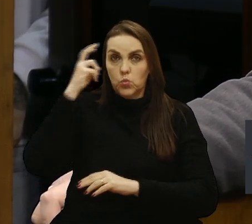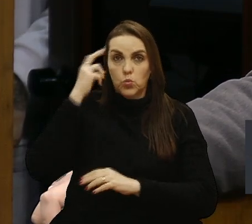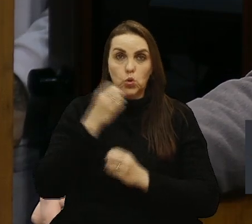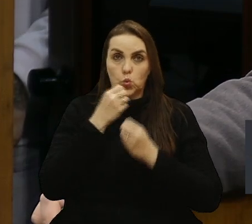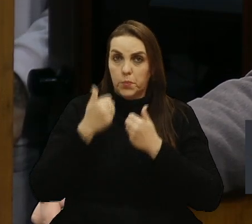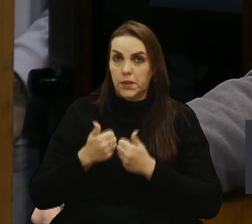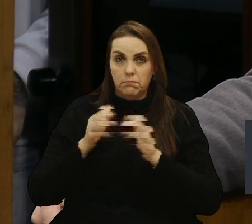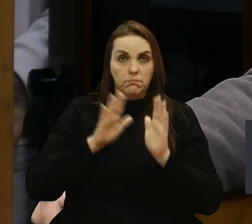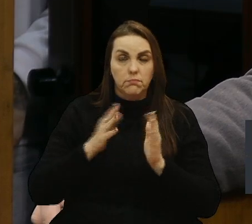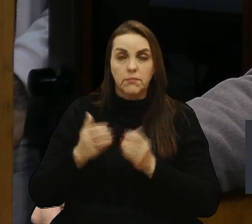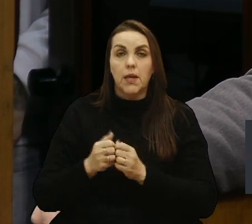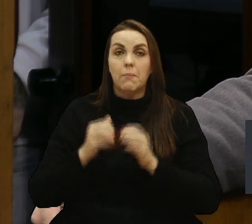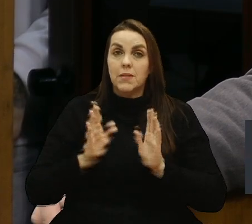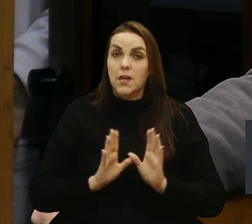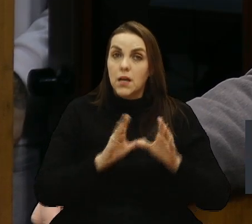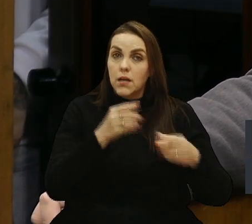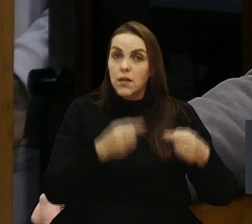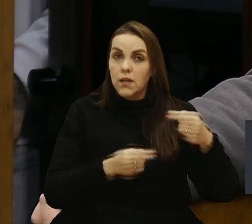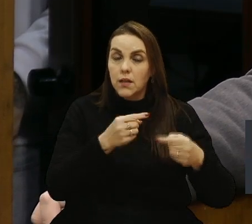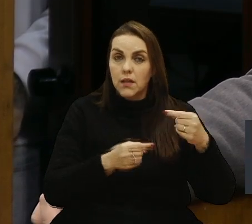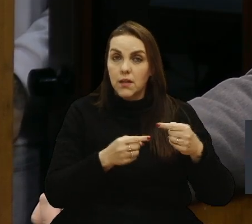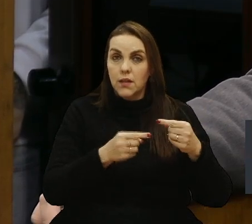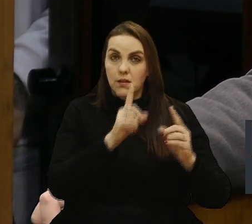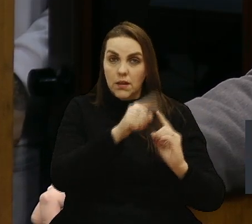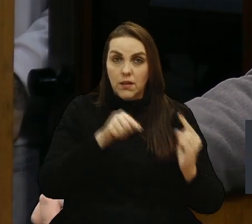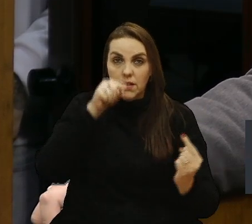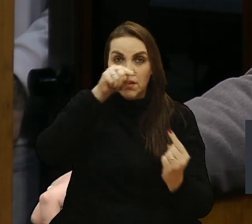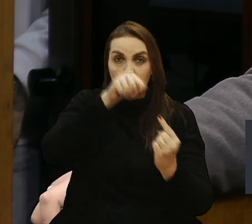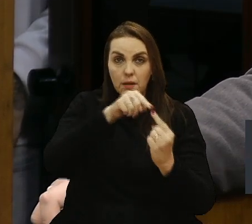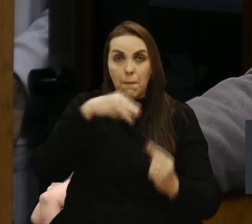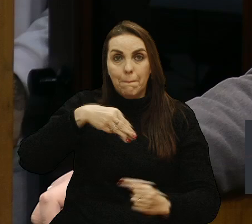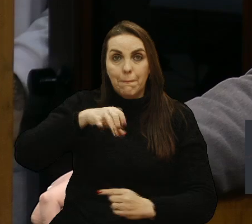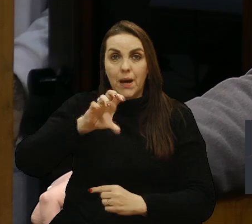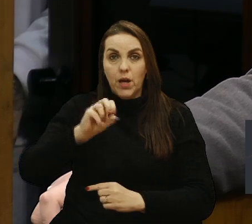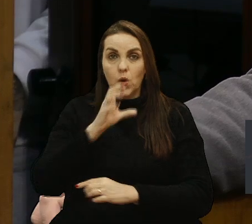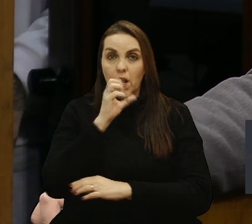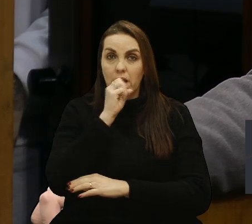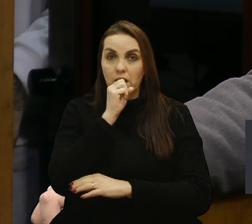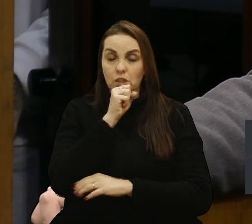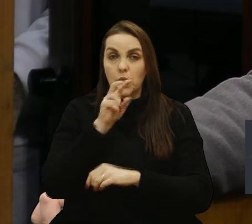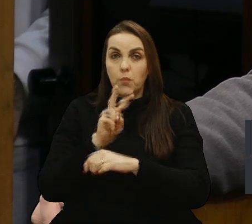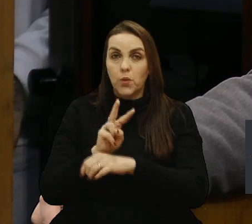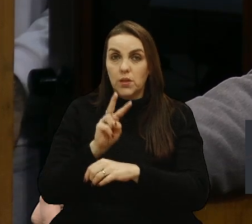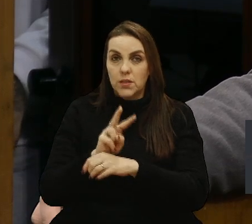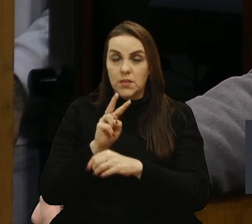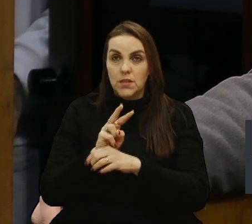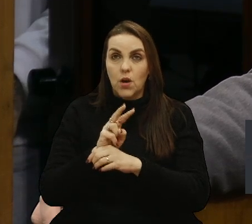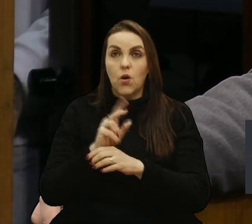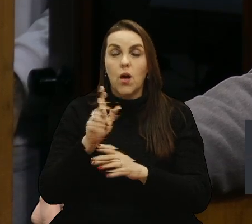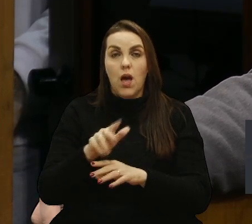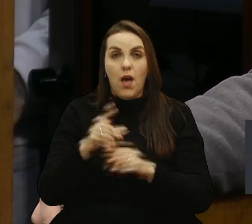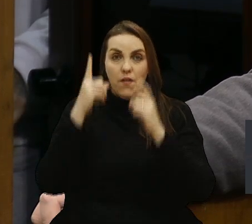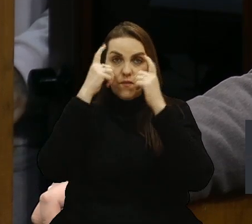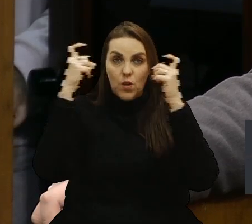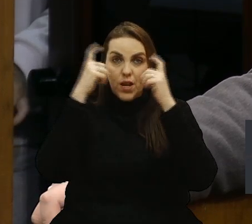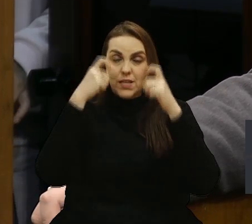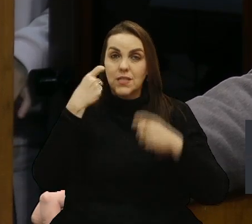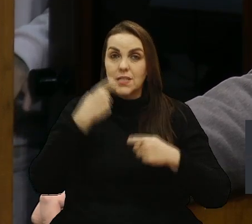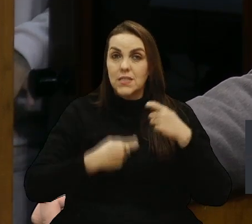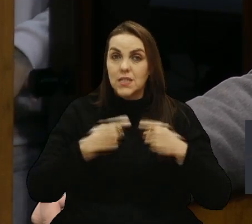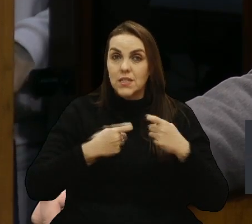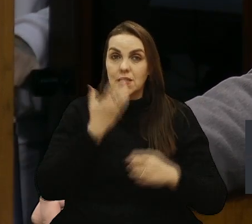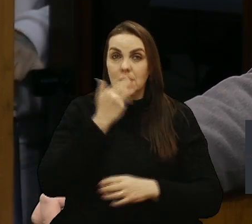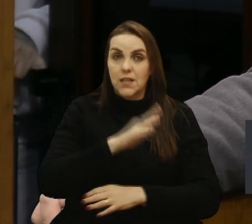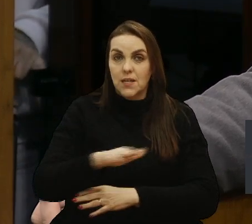frente parlamentar alusiva ao Maio Laranja em proteção e combate à violência sexual de crianças. Nós não estamos tratando aqui